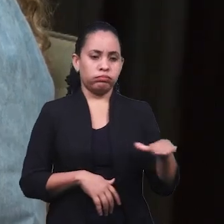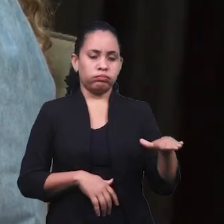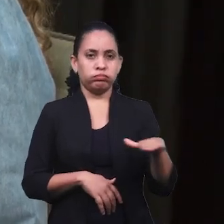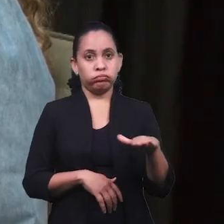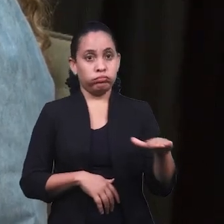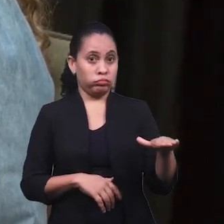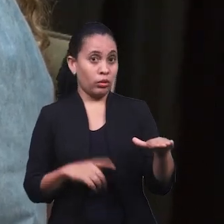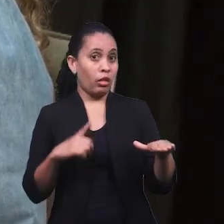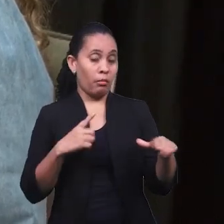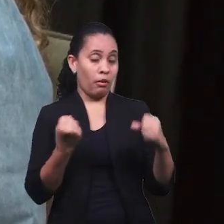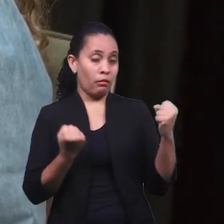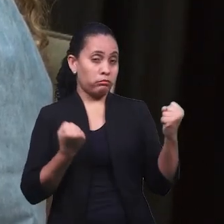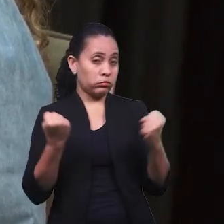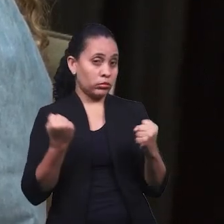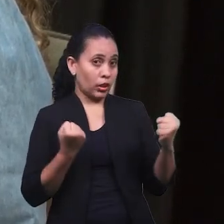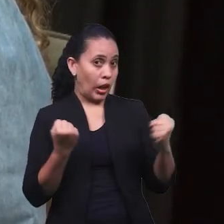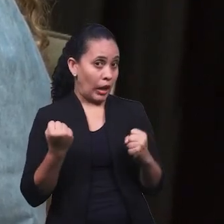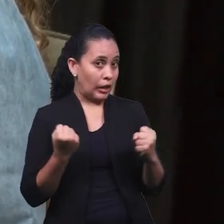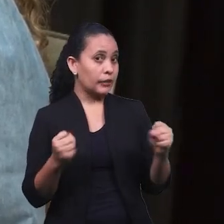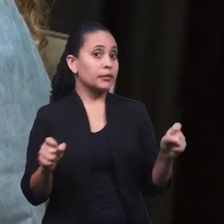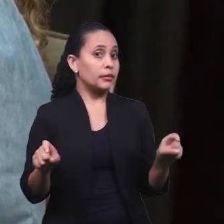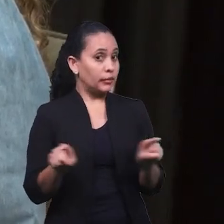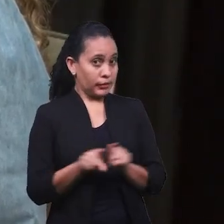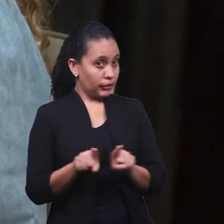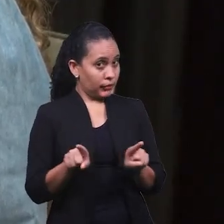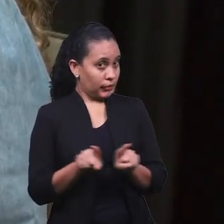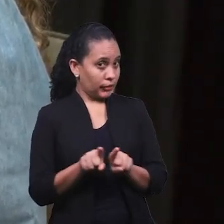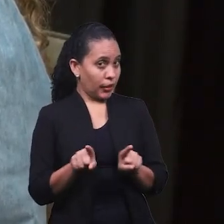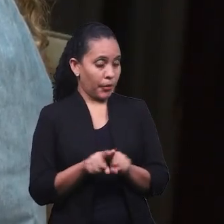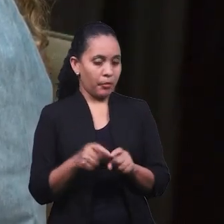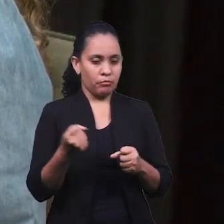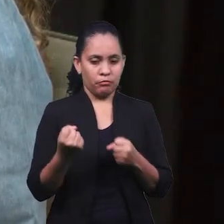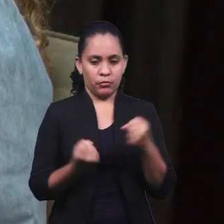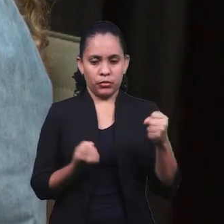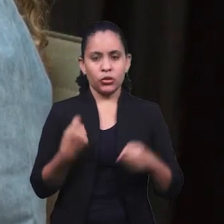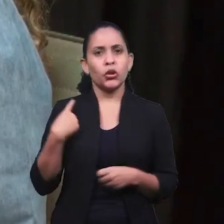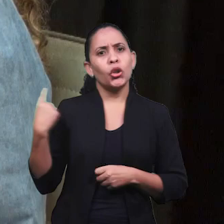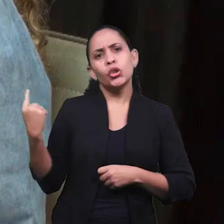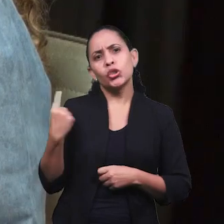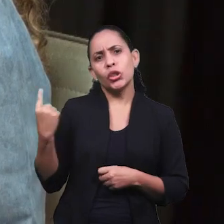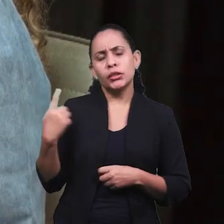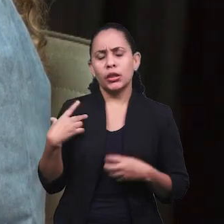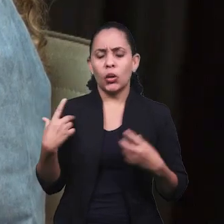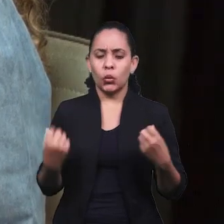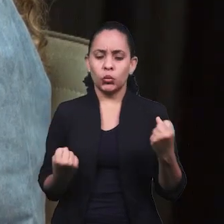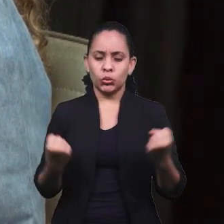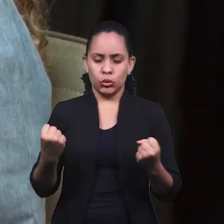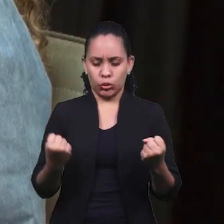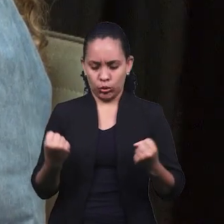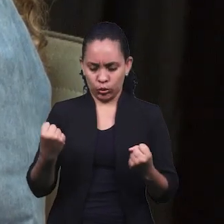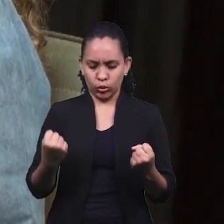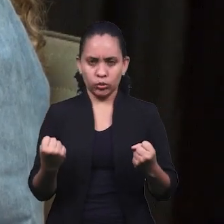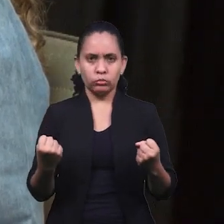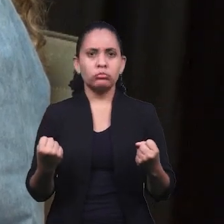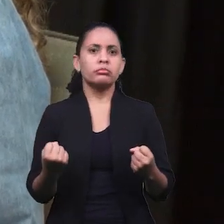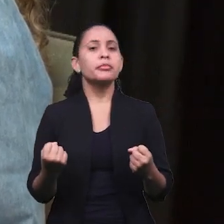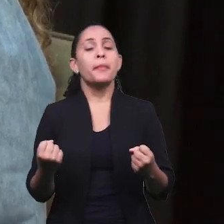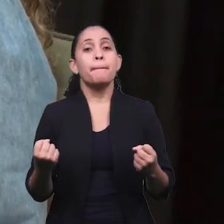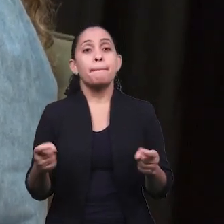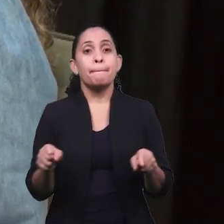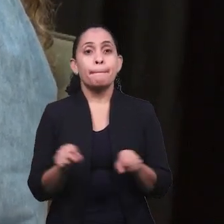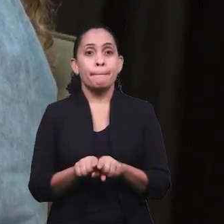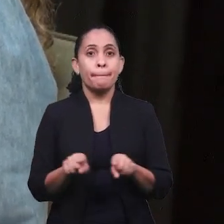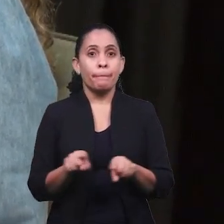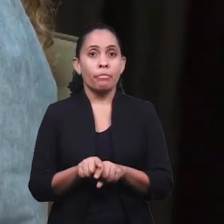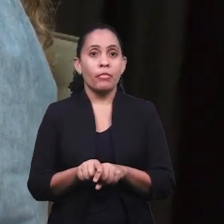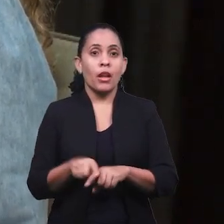dirigirem sozinhos. Nós temos também a área da robótica, onde isso é muito aplicado. Então, assim, nós vemos